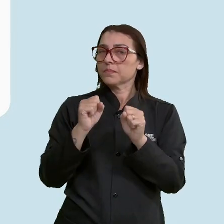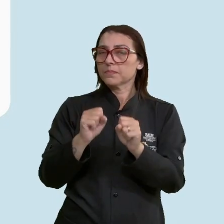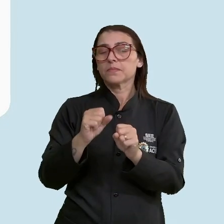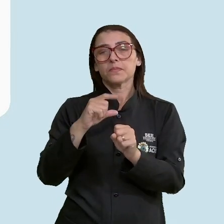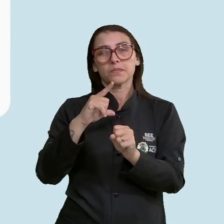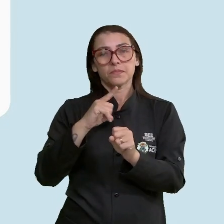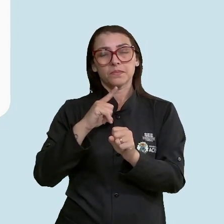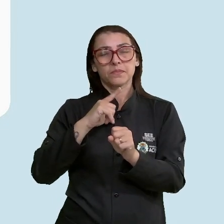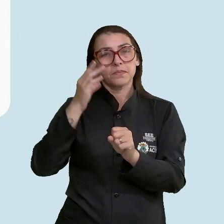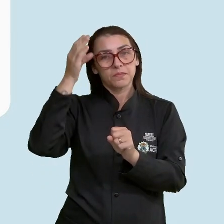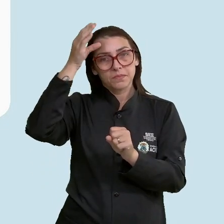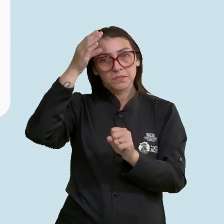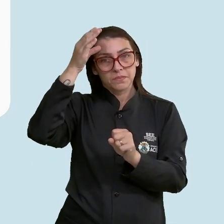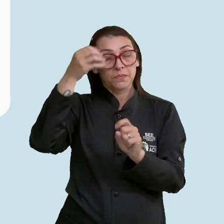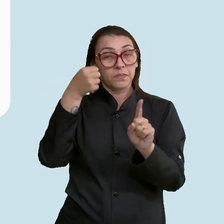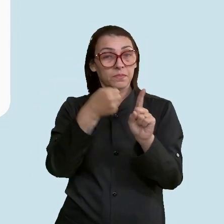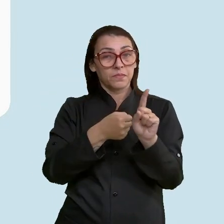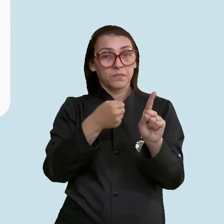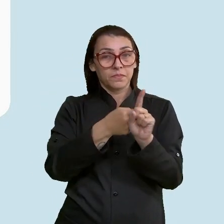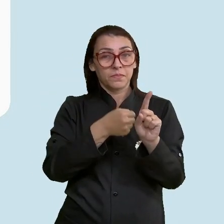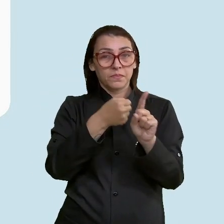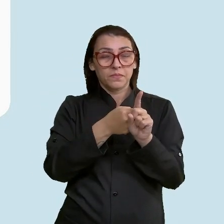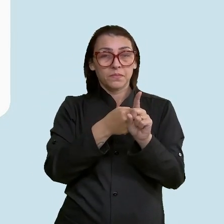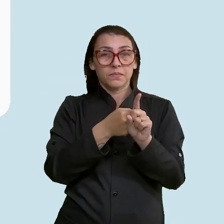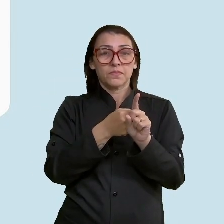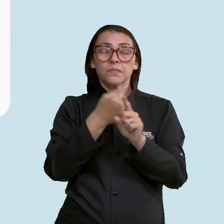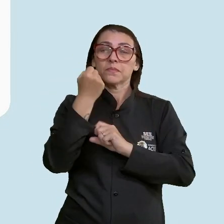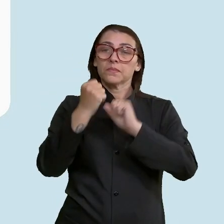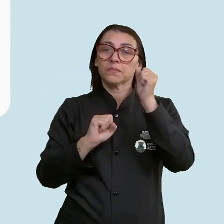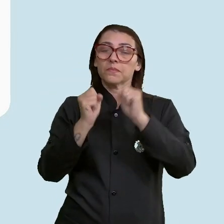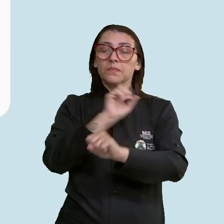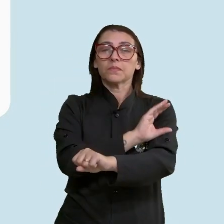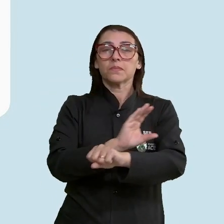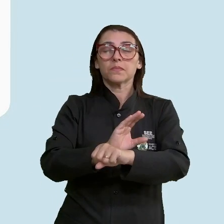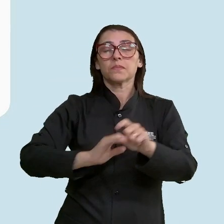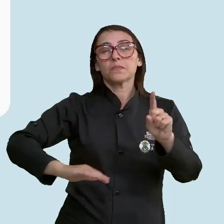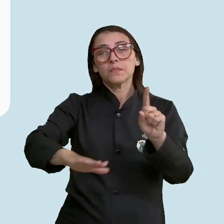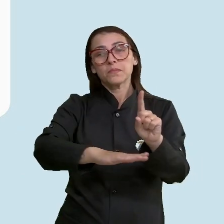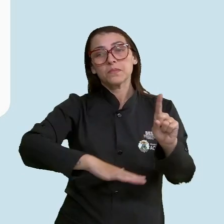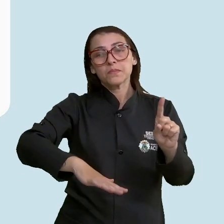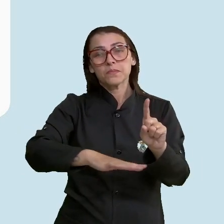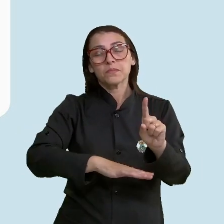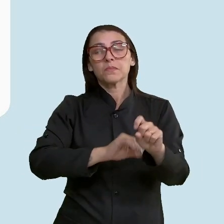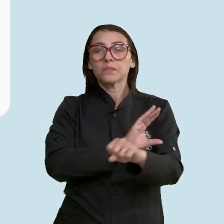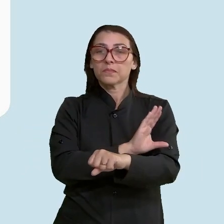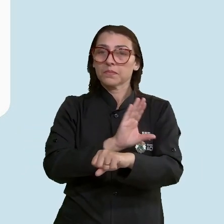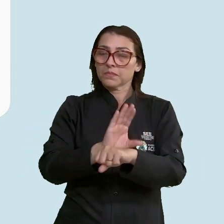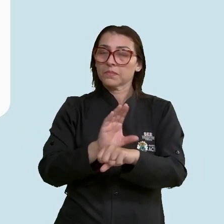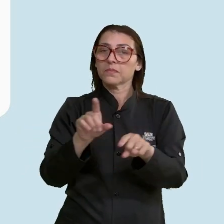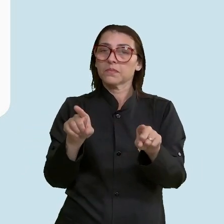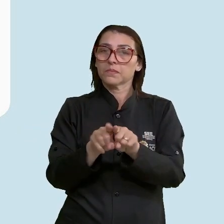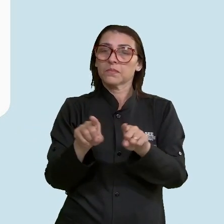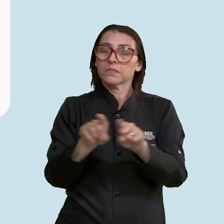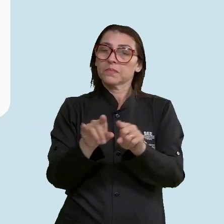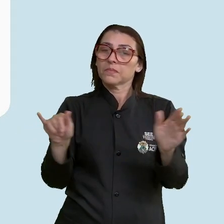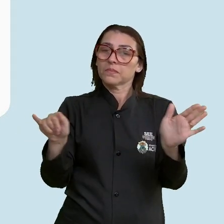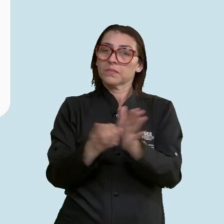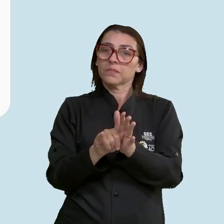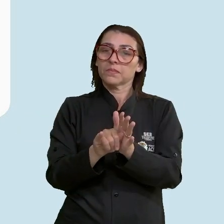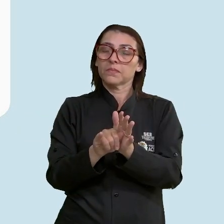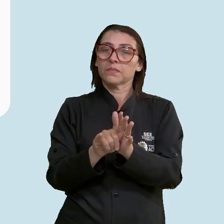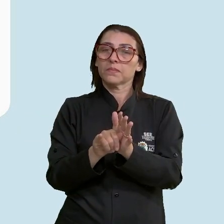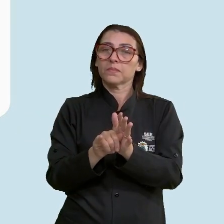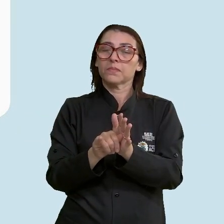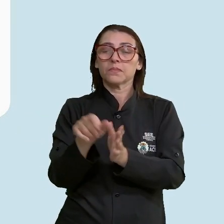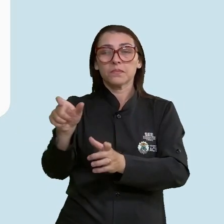ter ciência do impacto da indústria cultural na sociedade, na cultura e na identidade